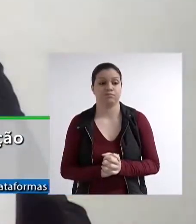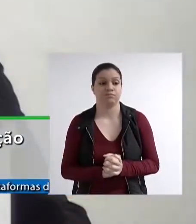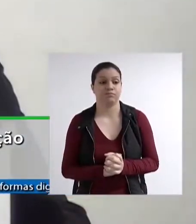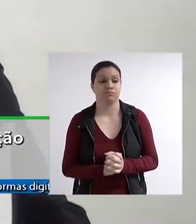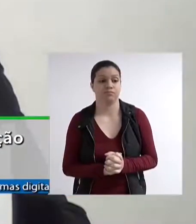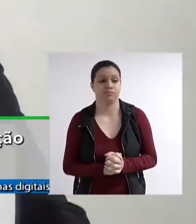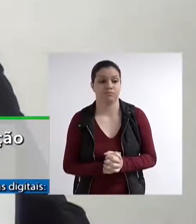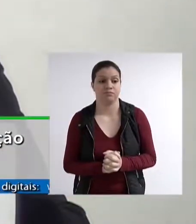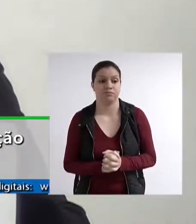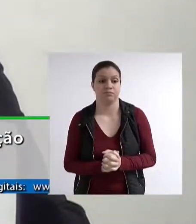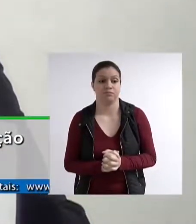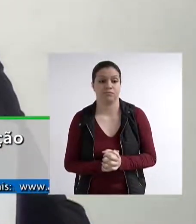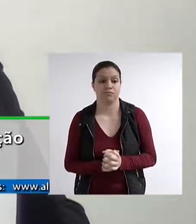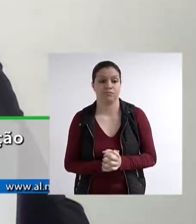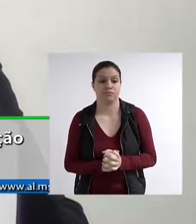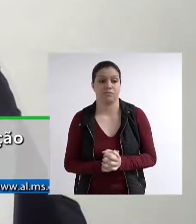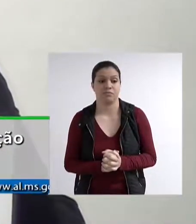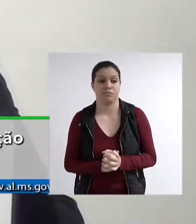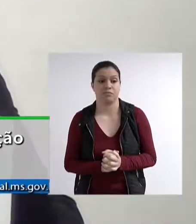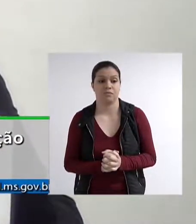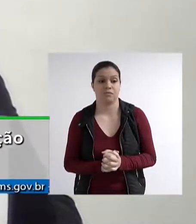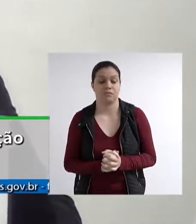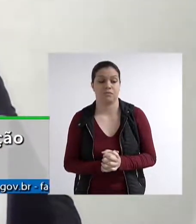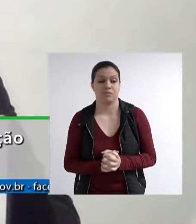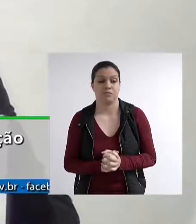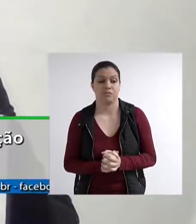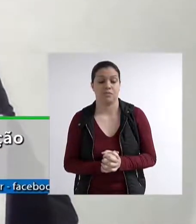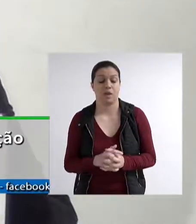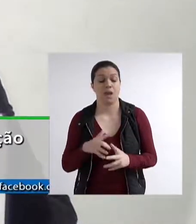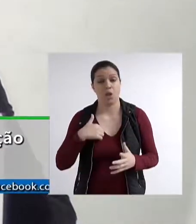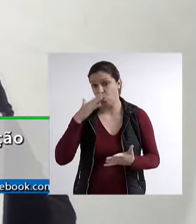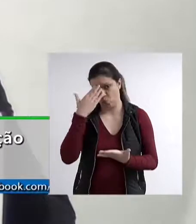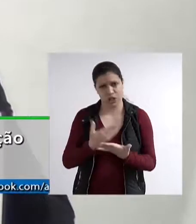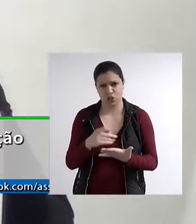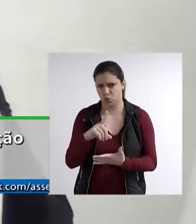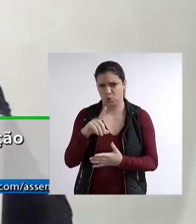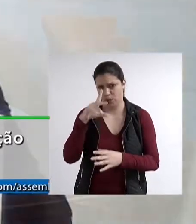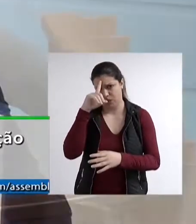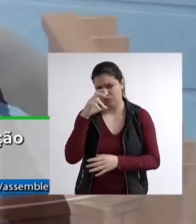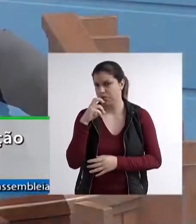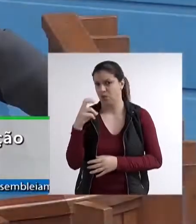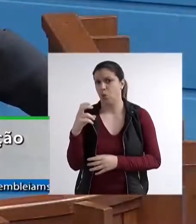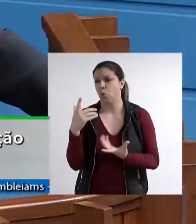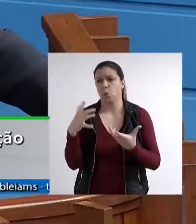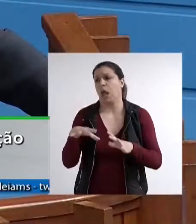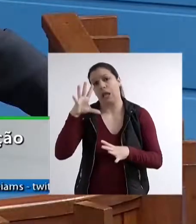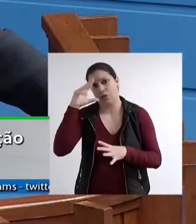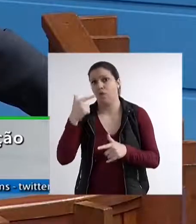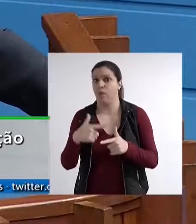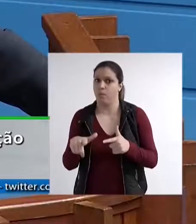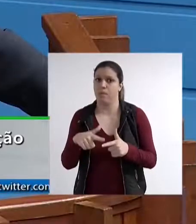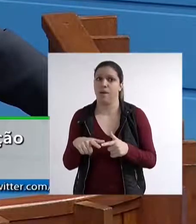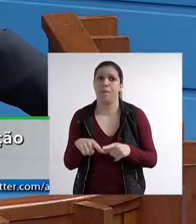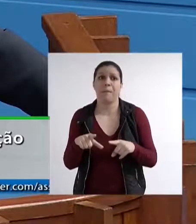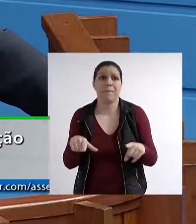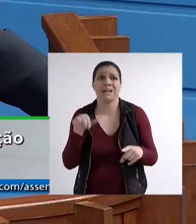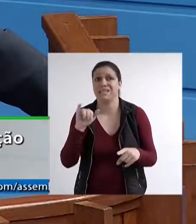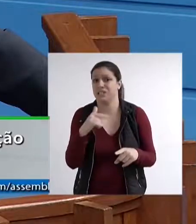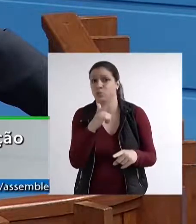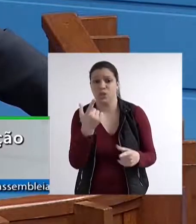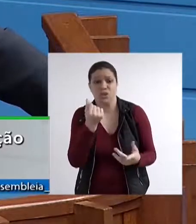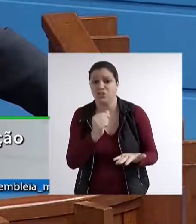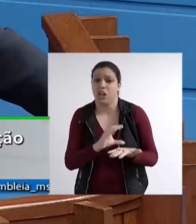Casa não tenha vontade, né, de resolver todos os problemas de saúde dos seres humanos do Estado. Mas sem dinheiro ela